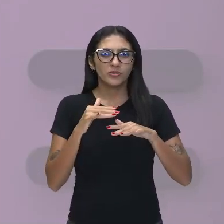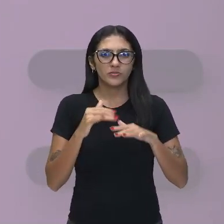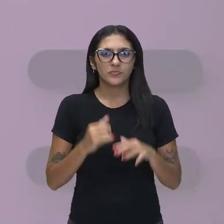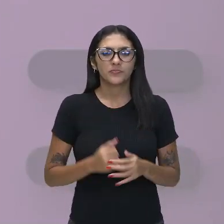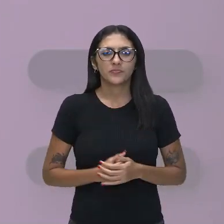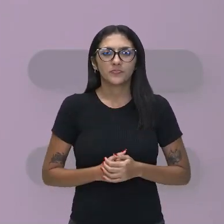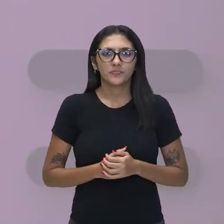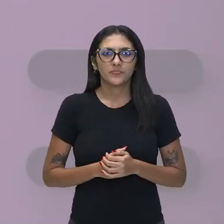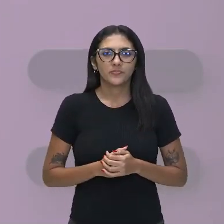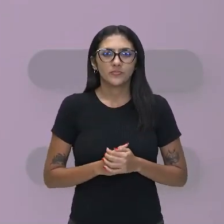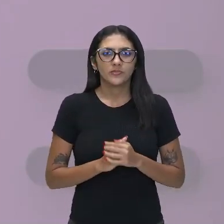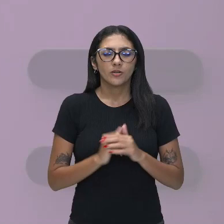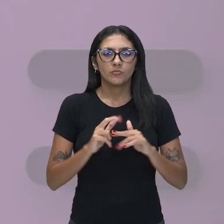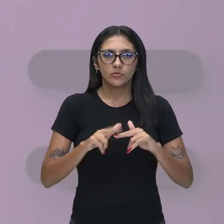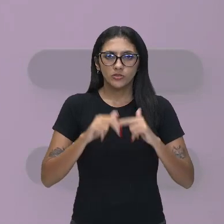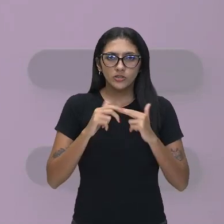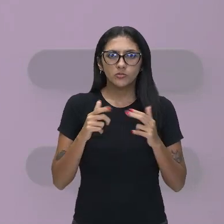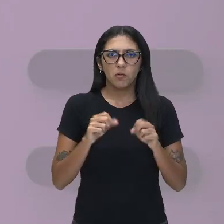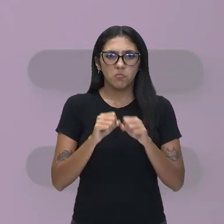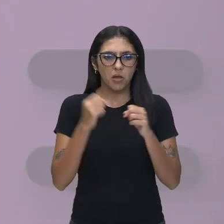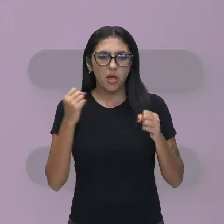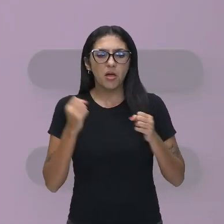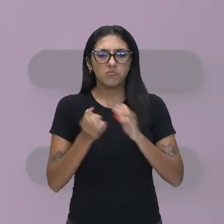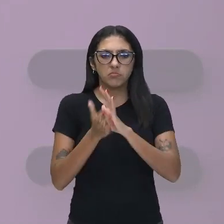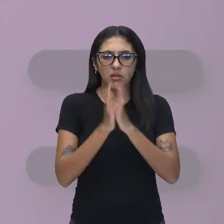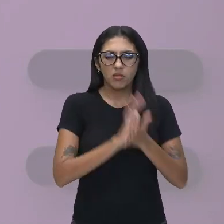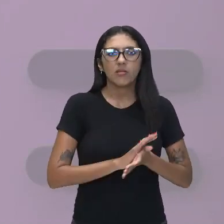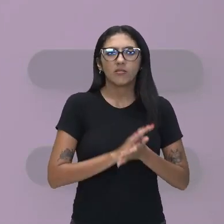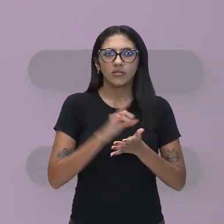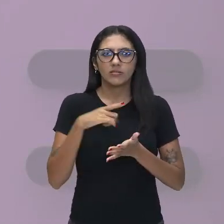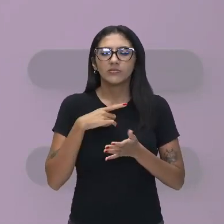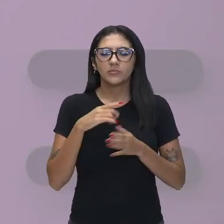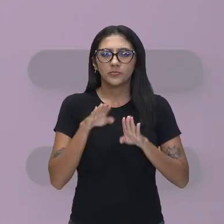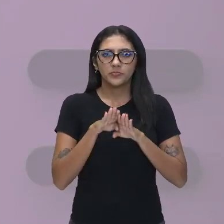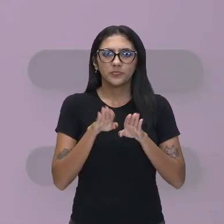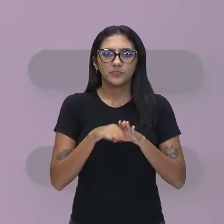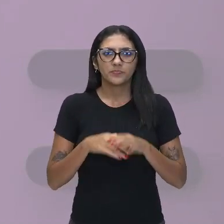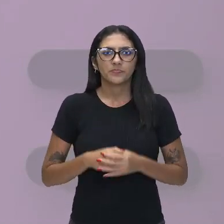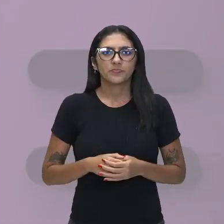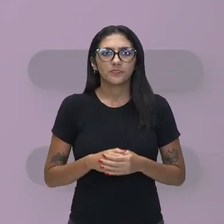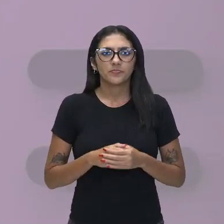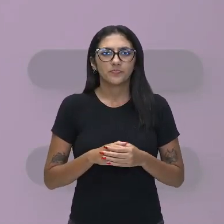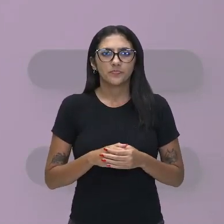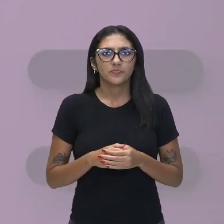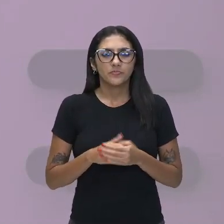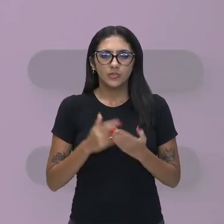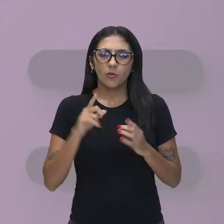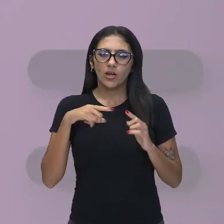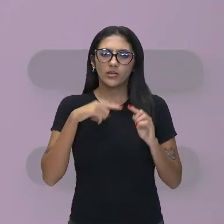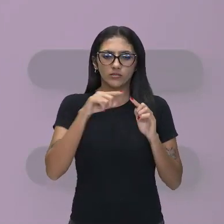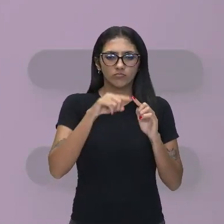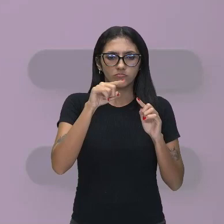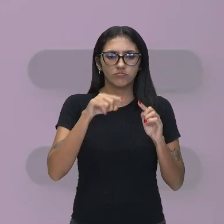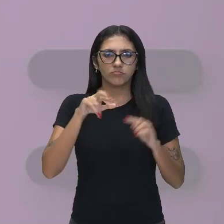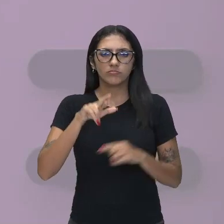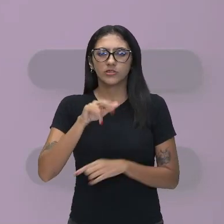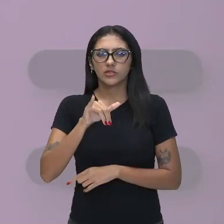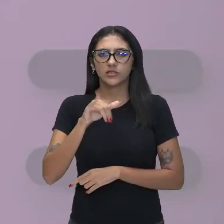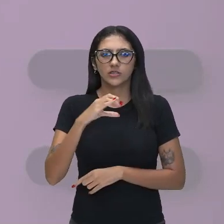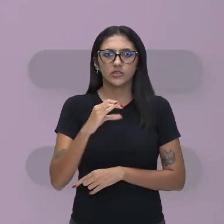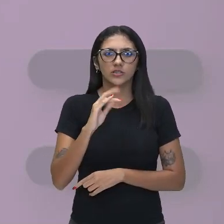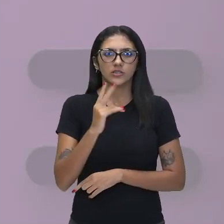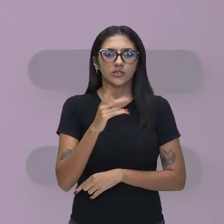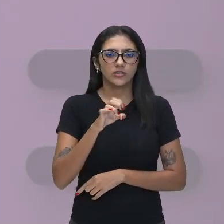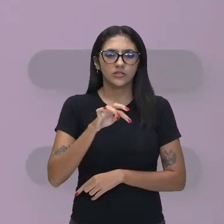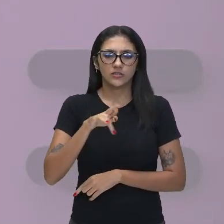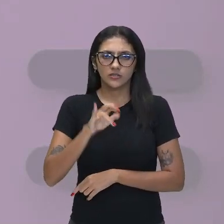portanto, o grau de destruição geralmente é bem grande. Então, essa escala, a escala Richter, em homenagem ao